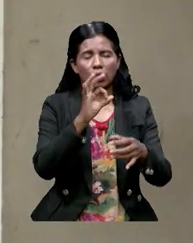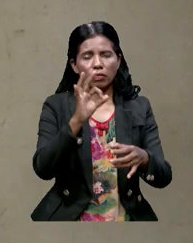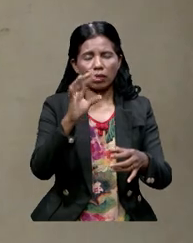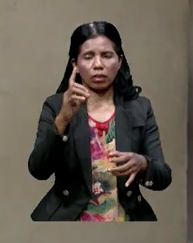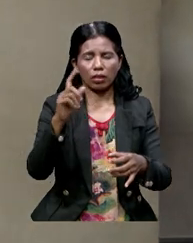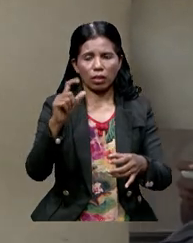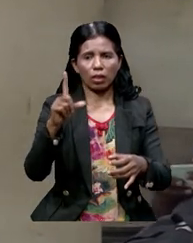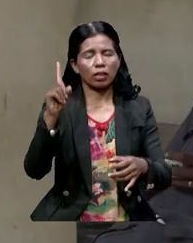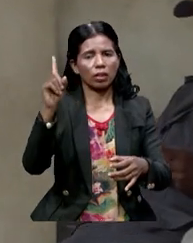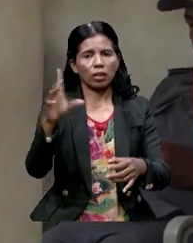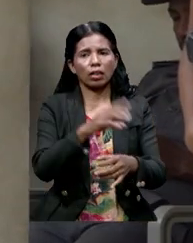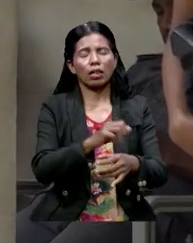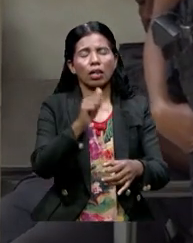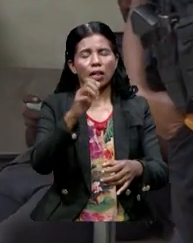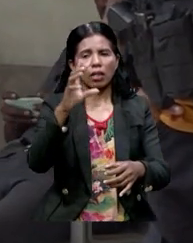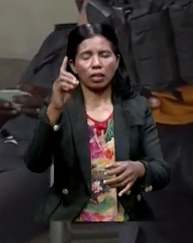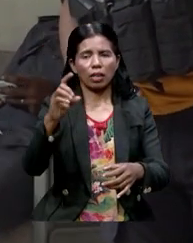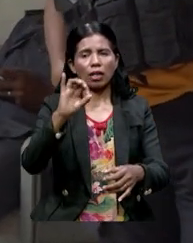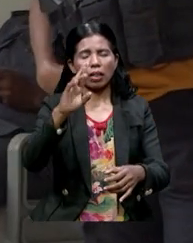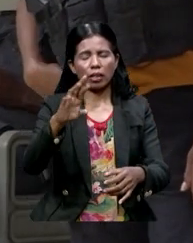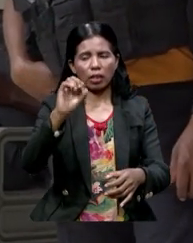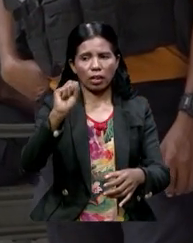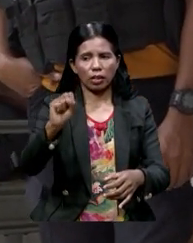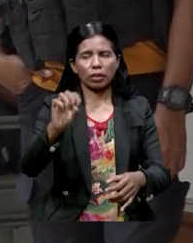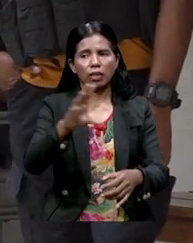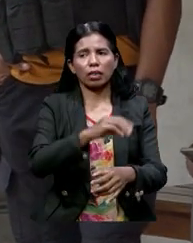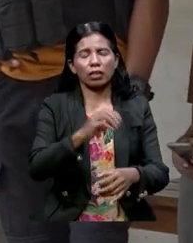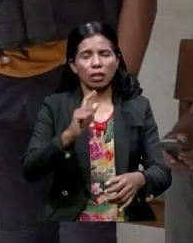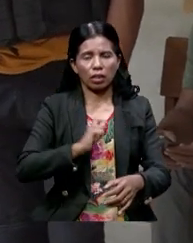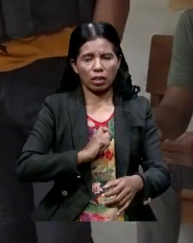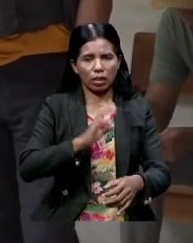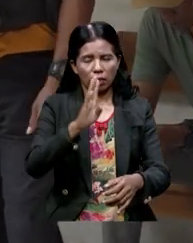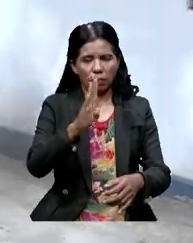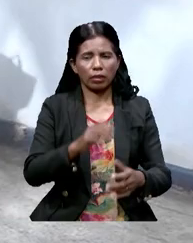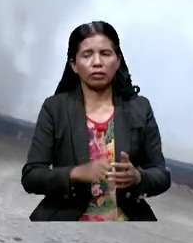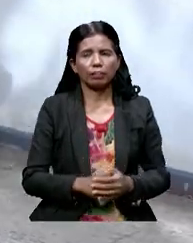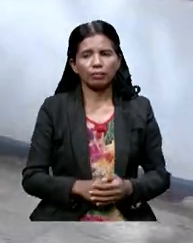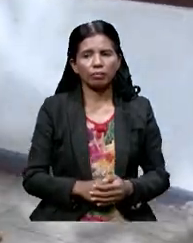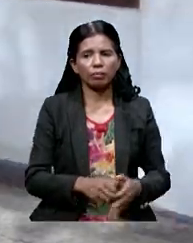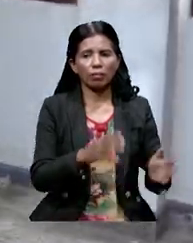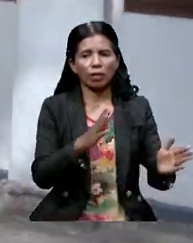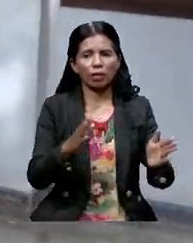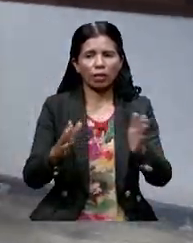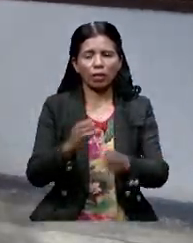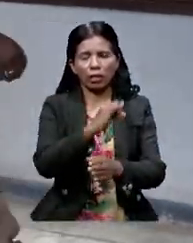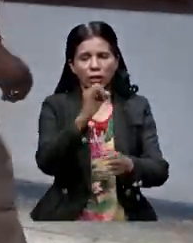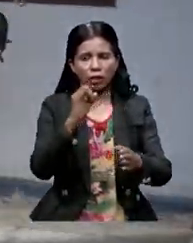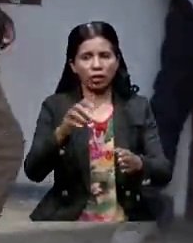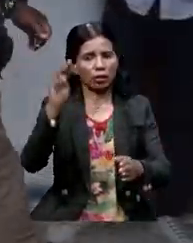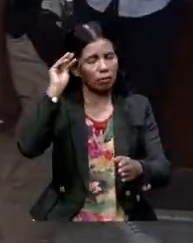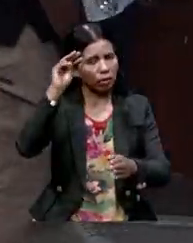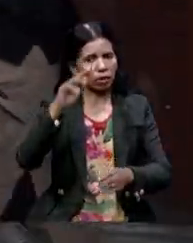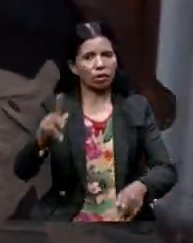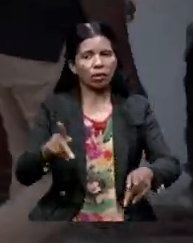o inicial ADRS e a área Likintai Taibesi. E a âmbito processo primeiro interrogatório, Ministério